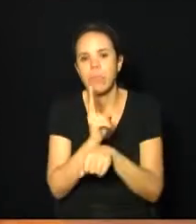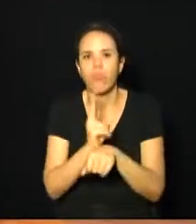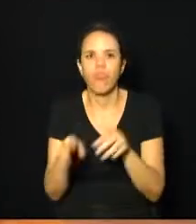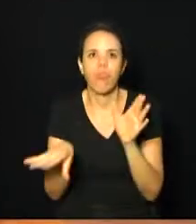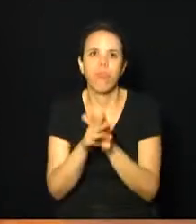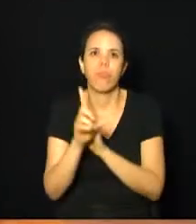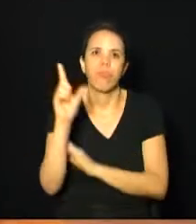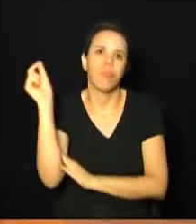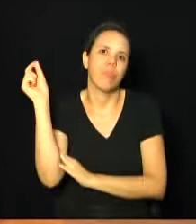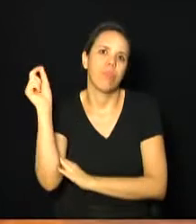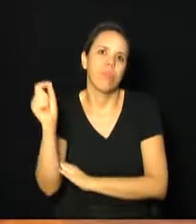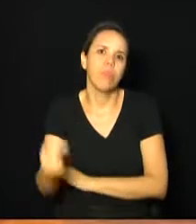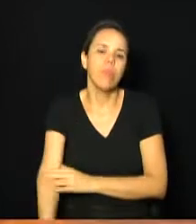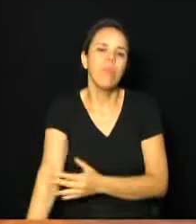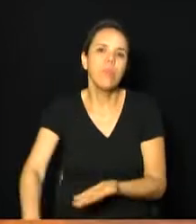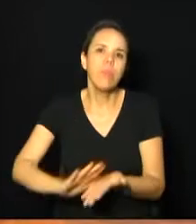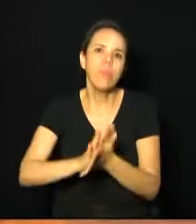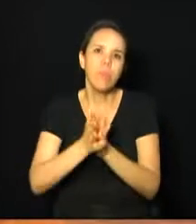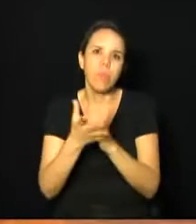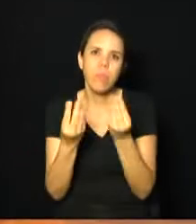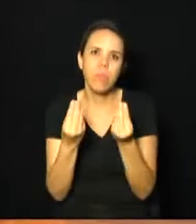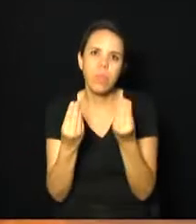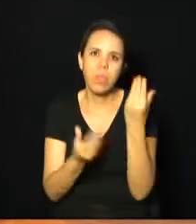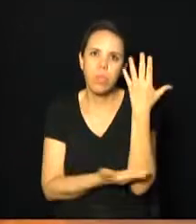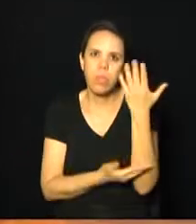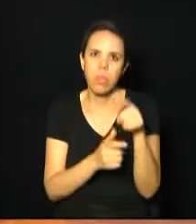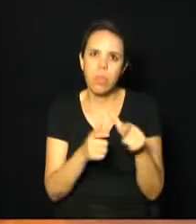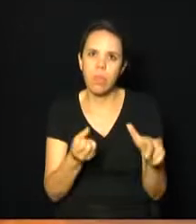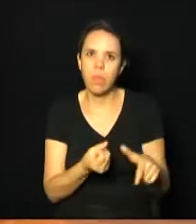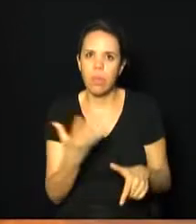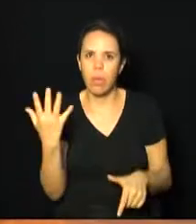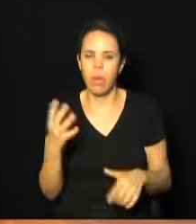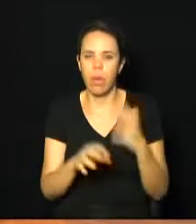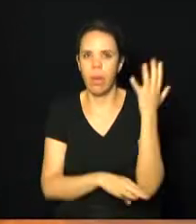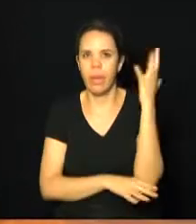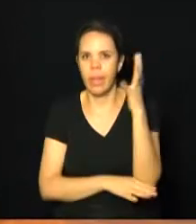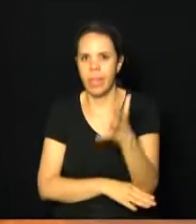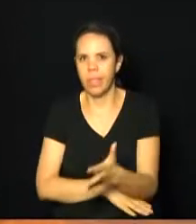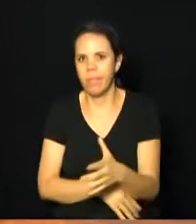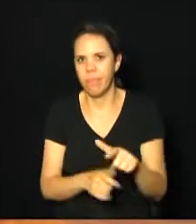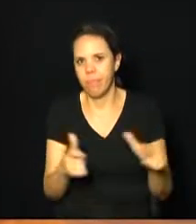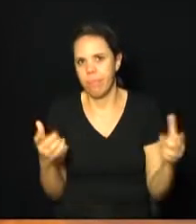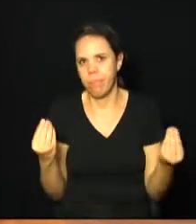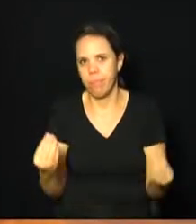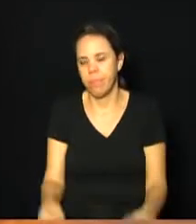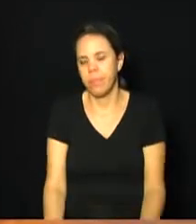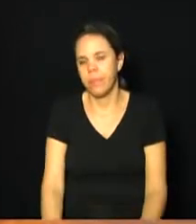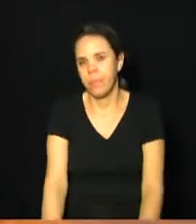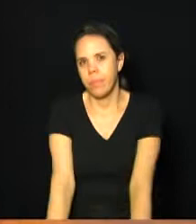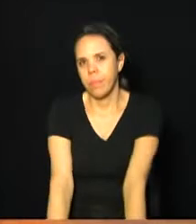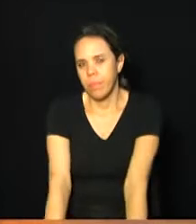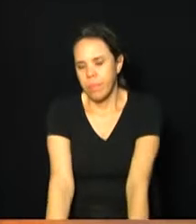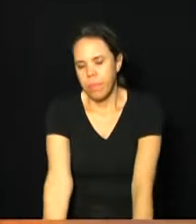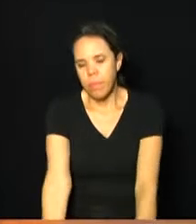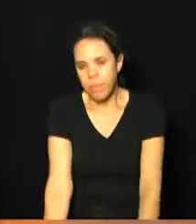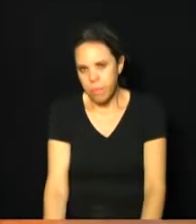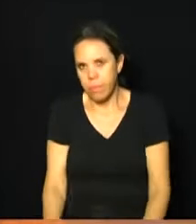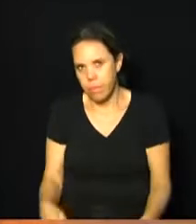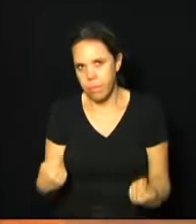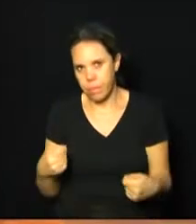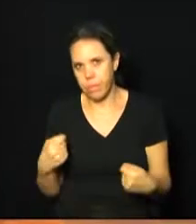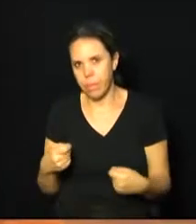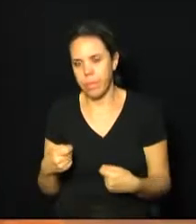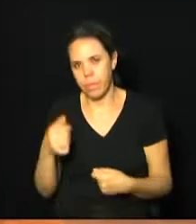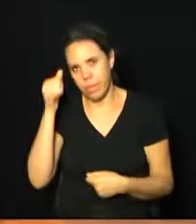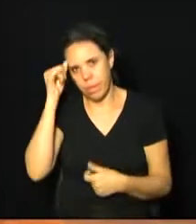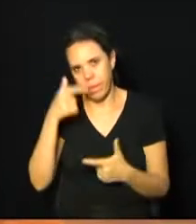já foram, né, destruído uma grande quantidade de árvores, e a gente precisa cuidar muito disso lá. Mas